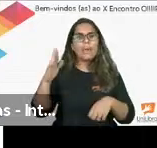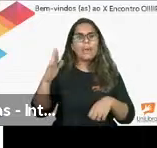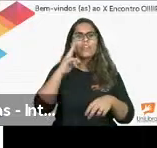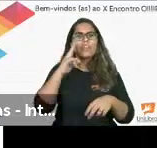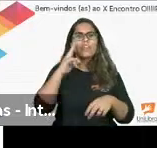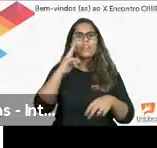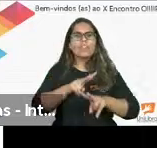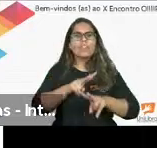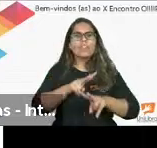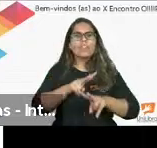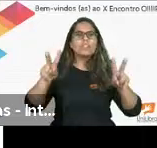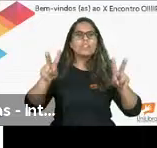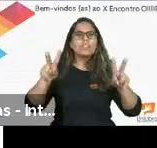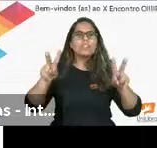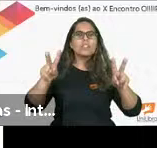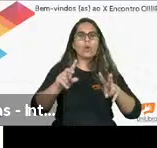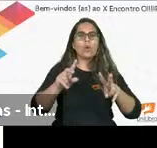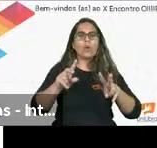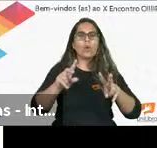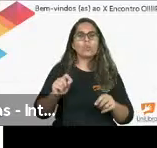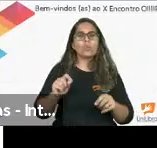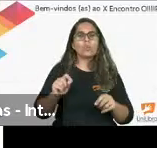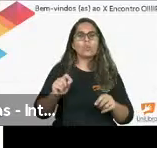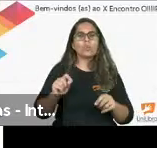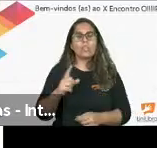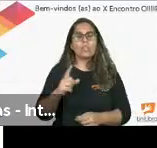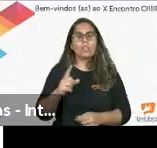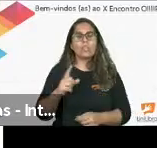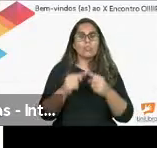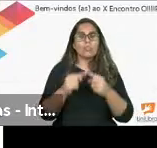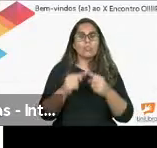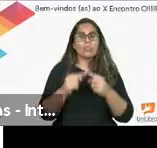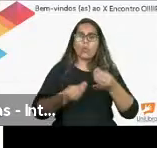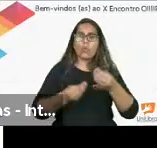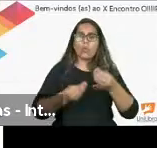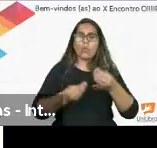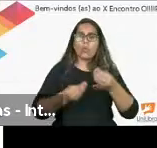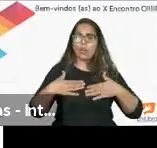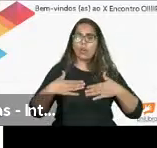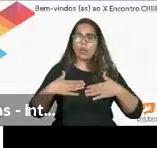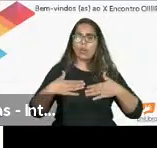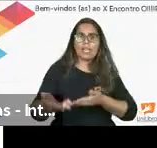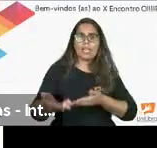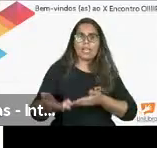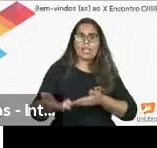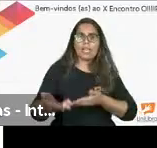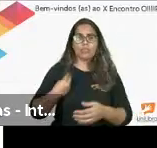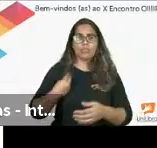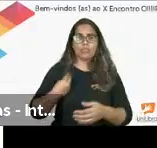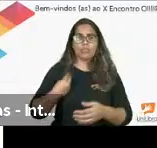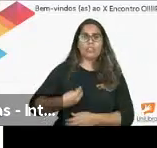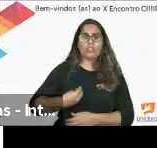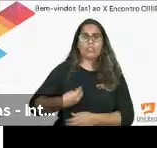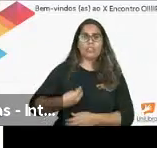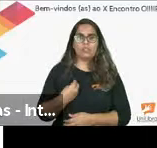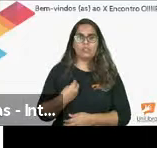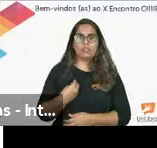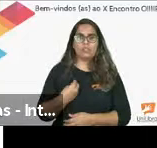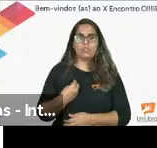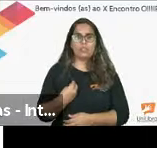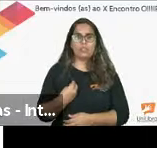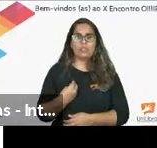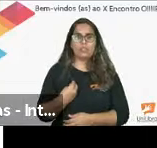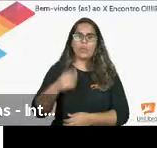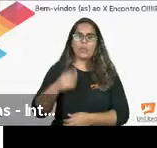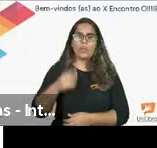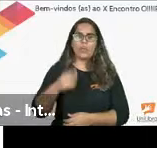que a atividade imunológica tem a ver de como o organismo interage no meio em que ele existe. E o que eu aprendi